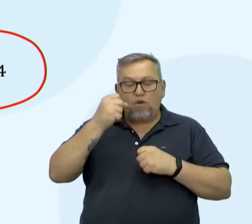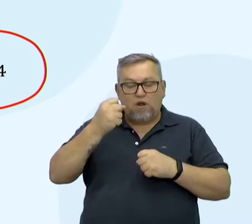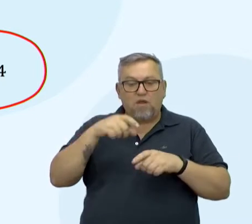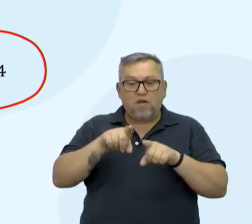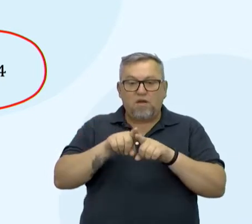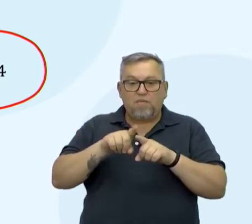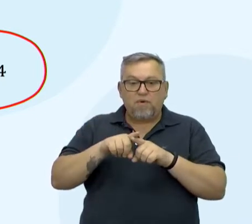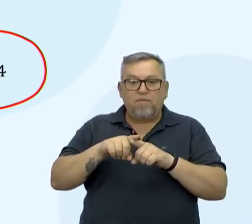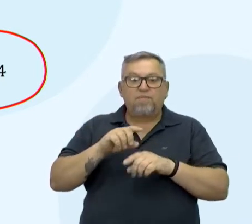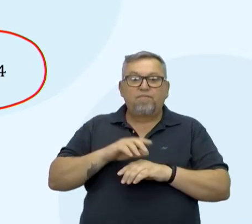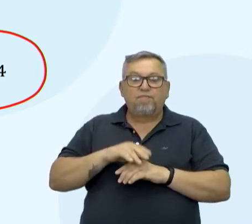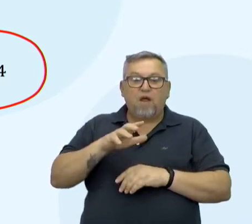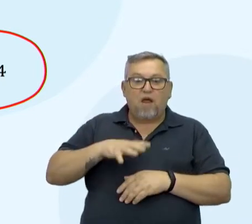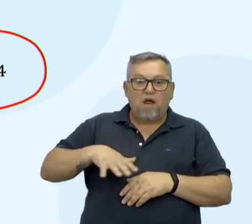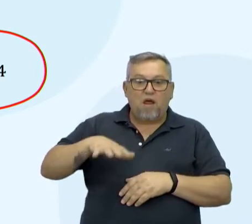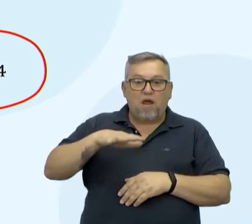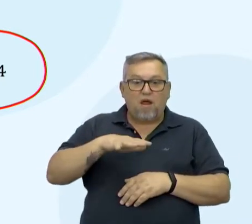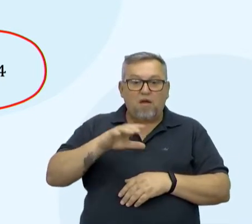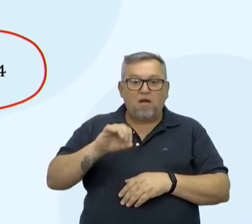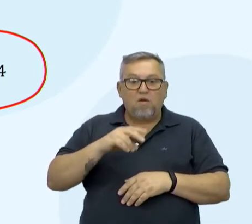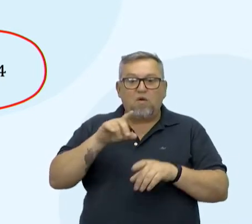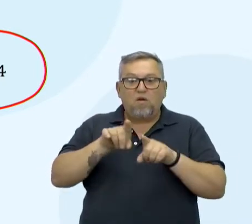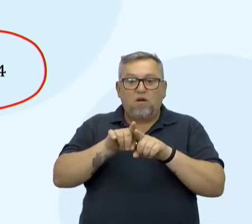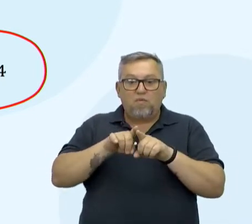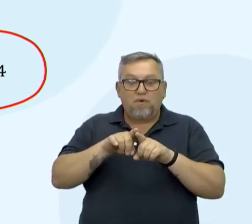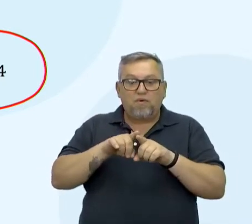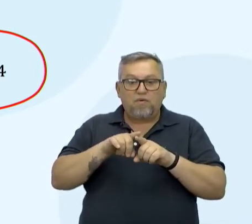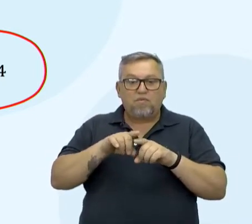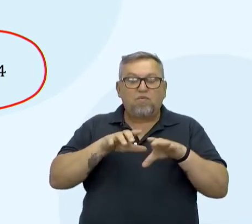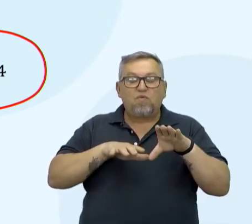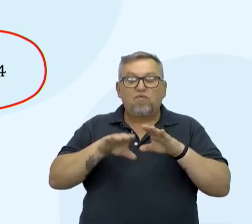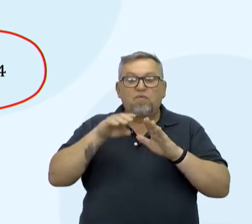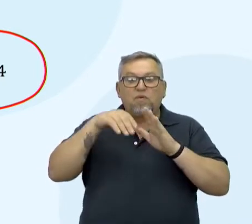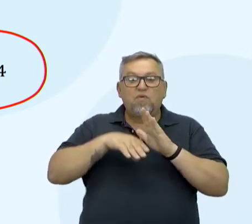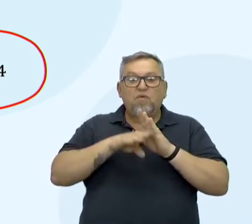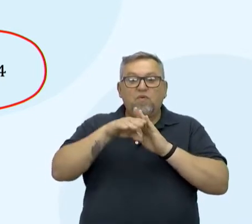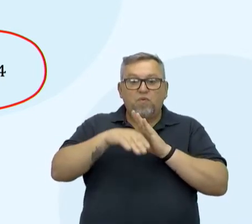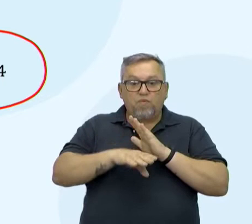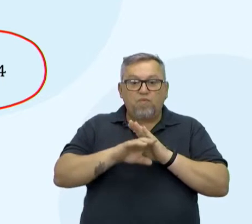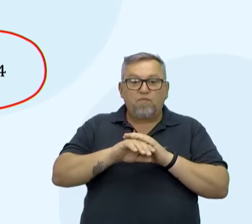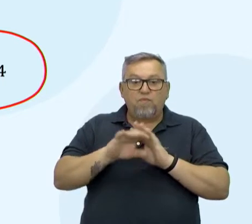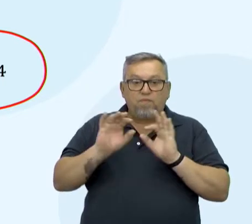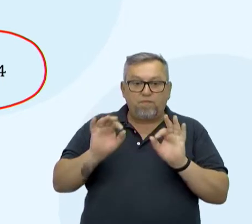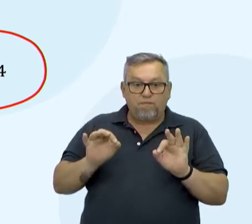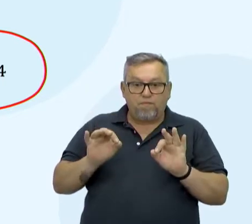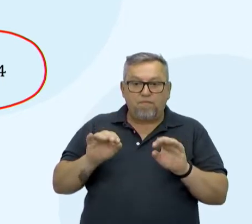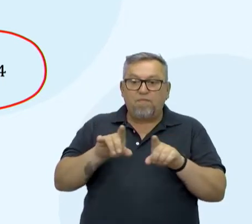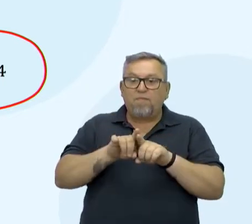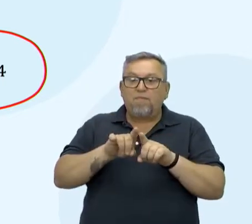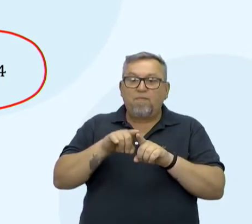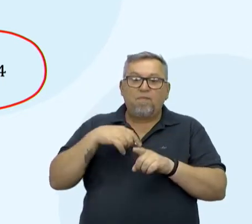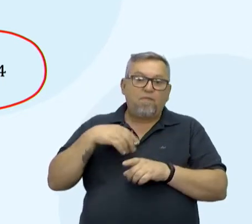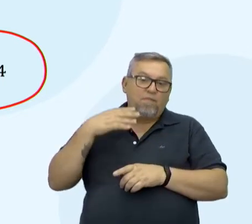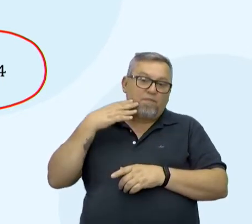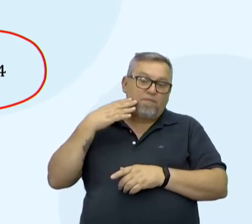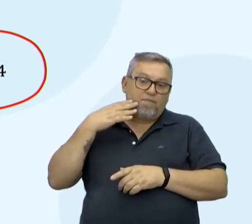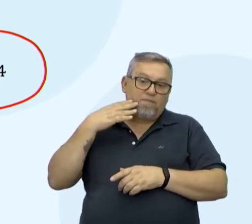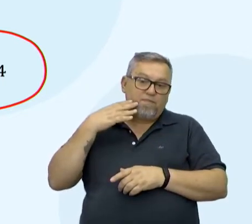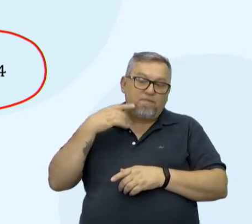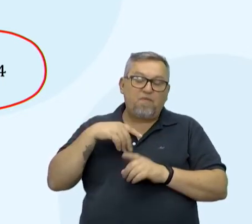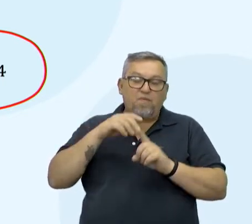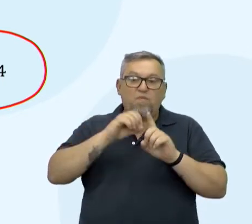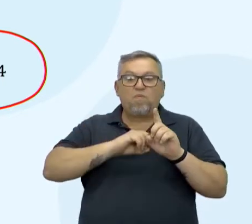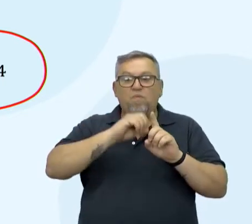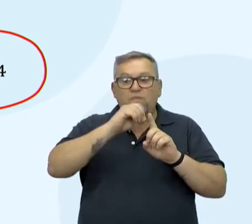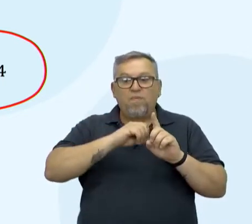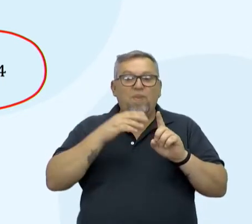Pela área, ou também relacionar também com o comprimento de onda, com a frequência, certo? E aí eu sei, pela temperatura,